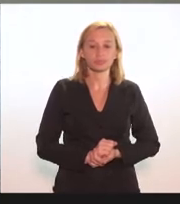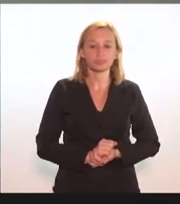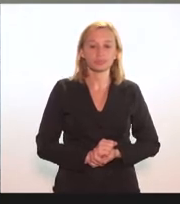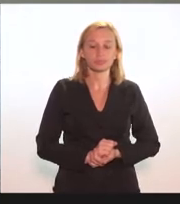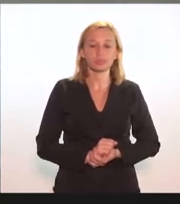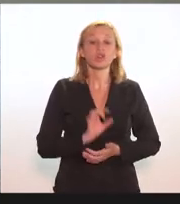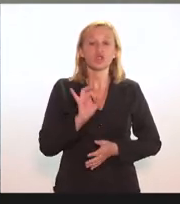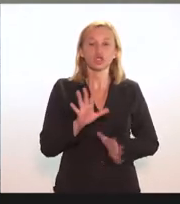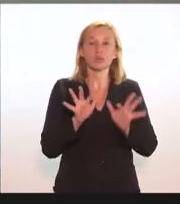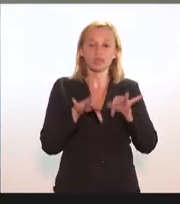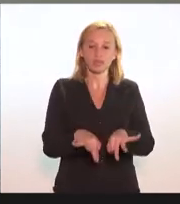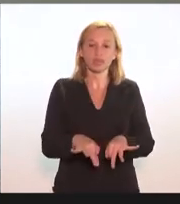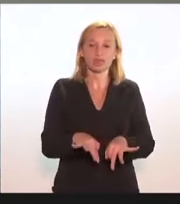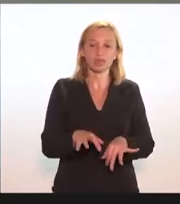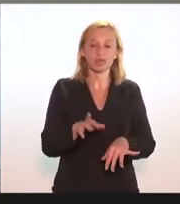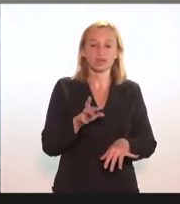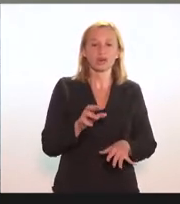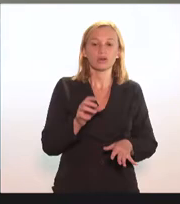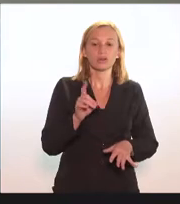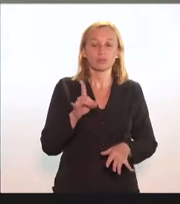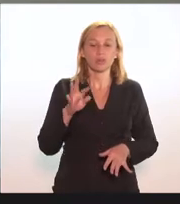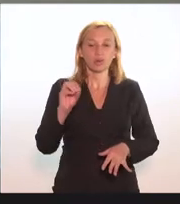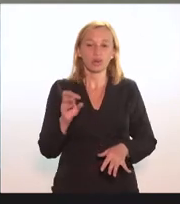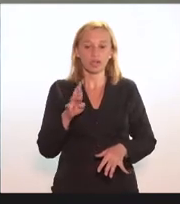Só para finalizar o bloco Receita, olhando para